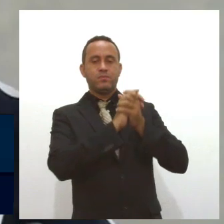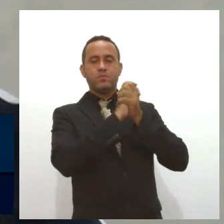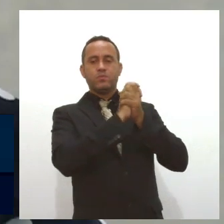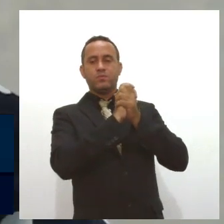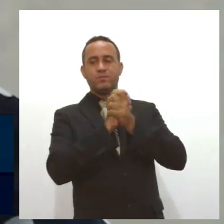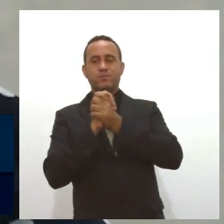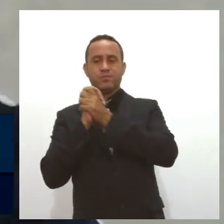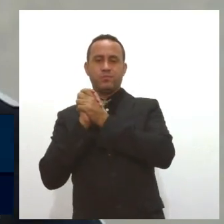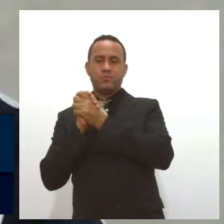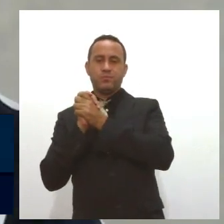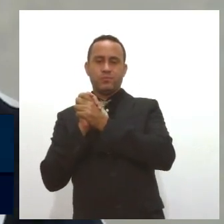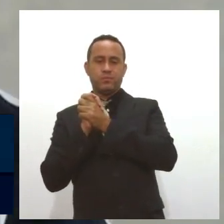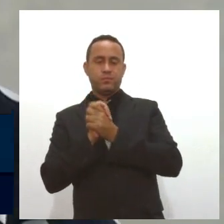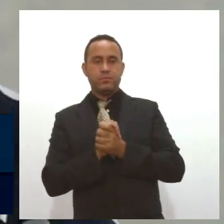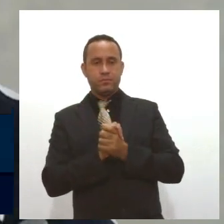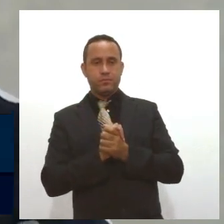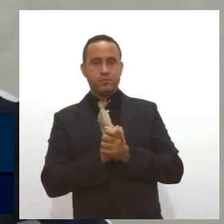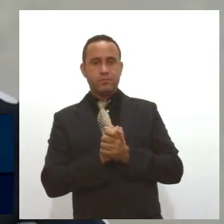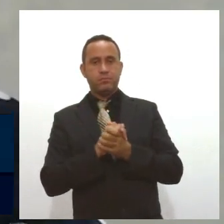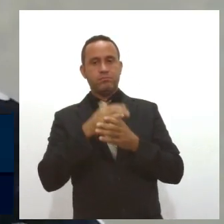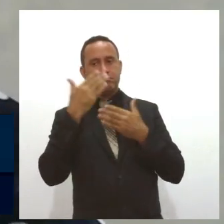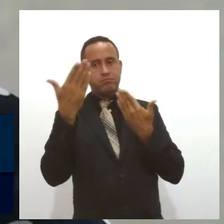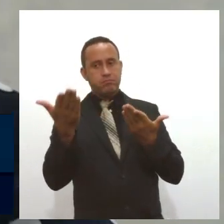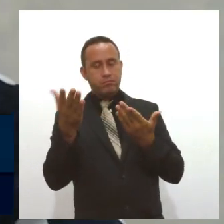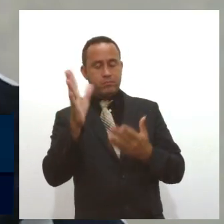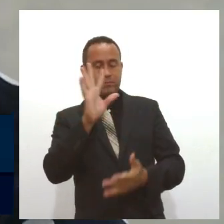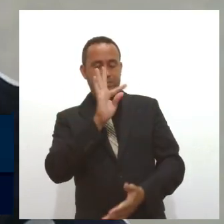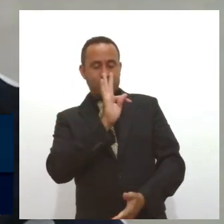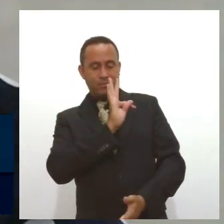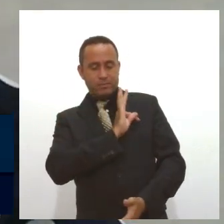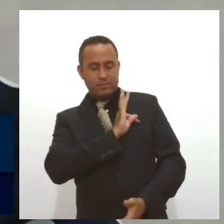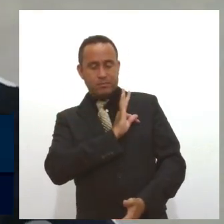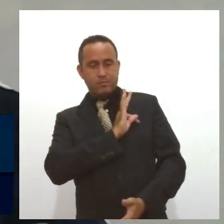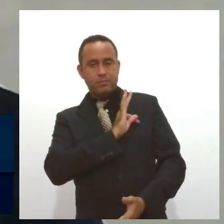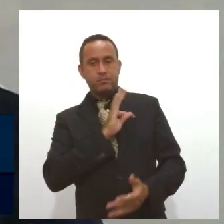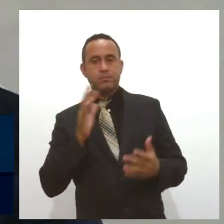cumprimentar, né, este grande técnico,